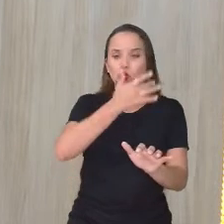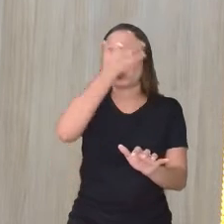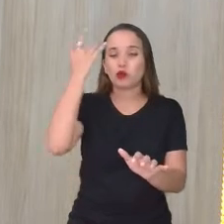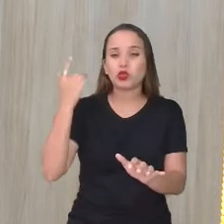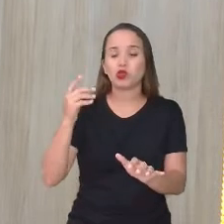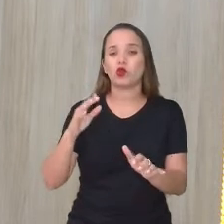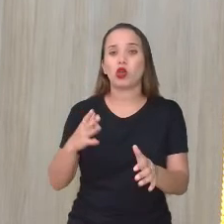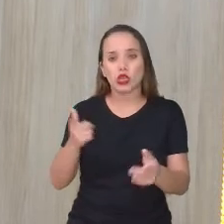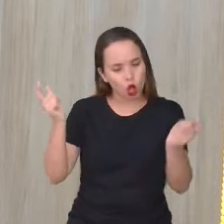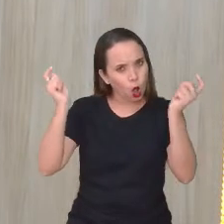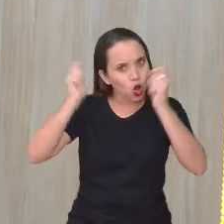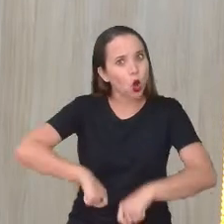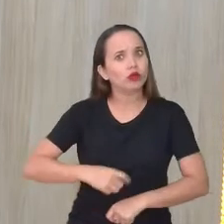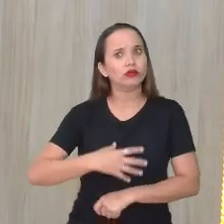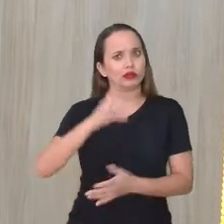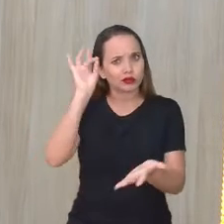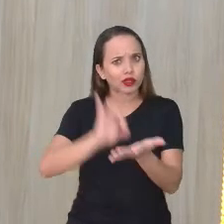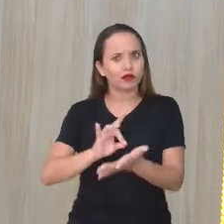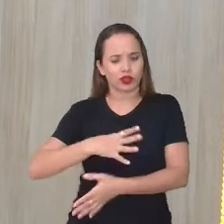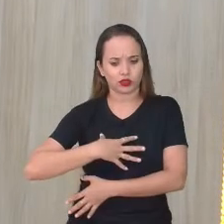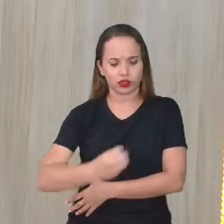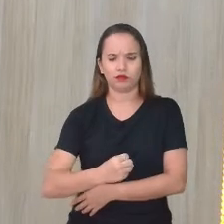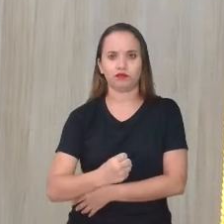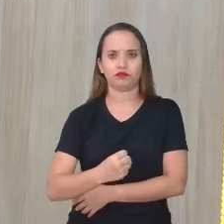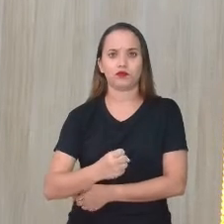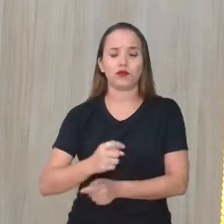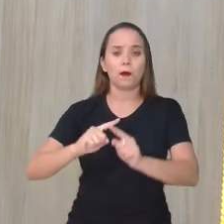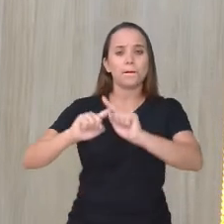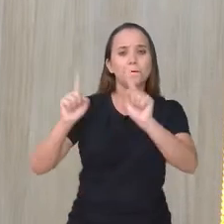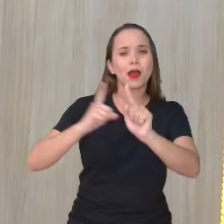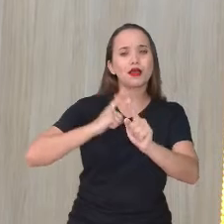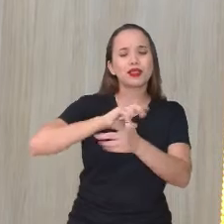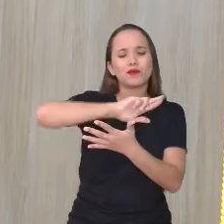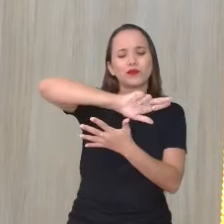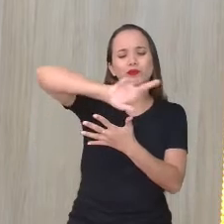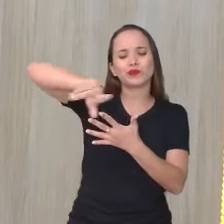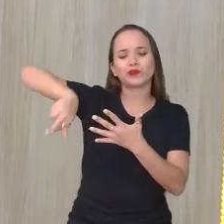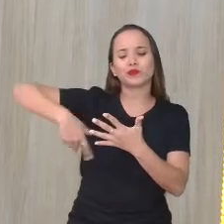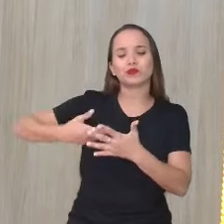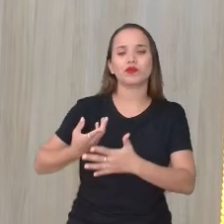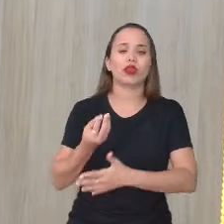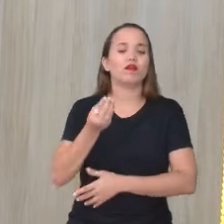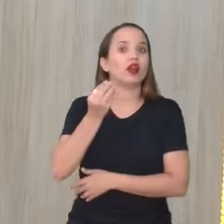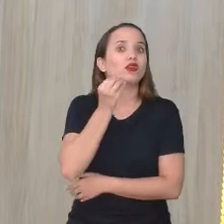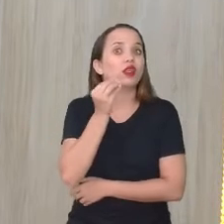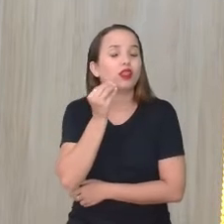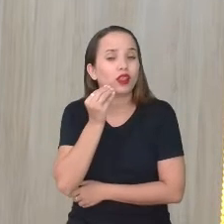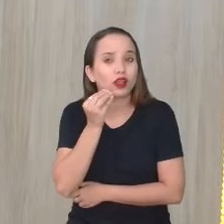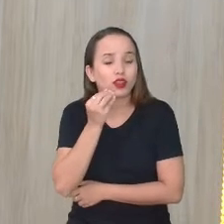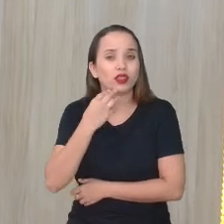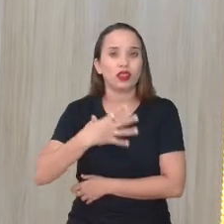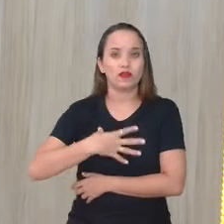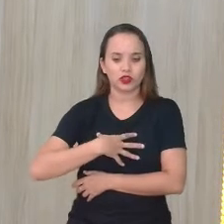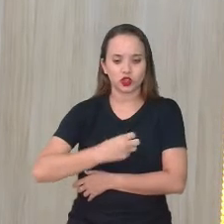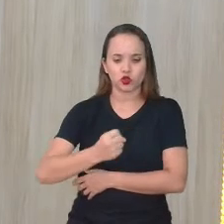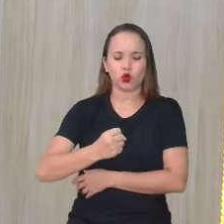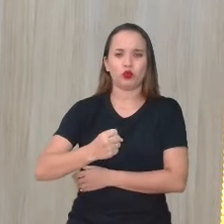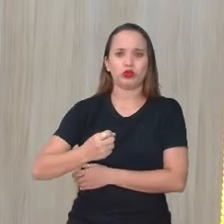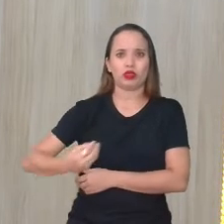sua própria vida, né? Mas há vários e vários dados falando das tentativas de suicídio ao longo da